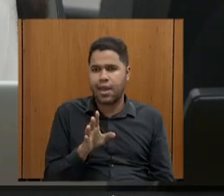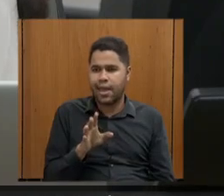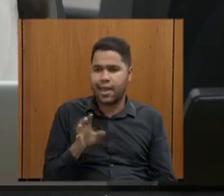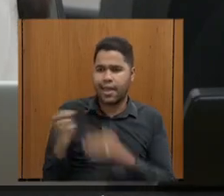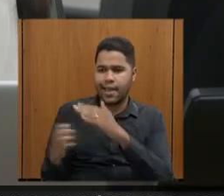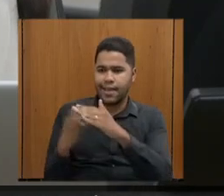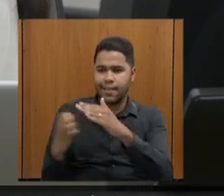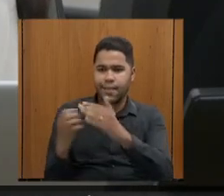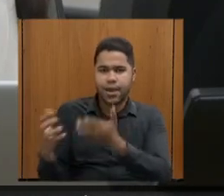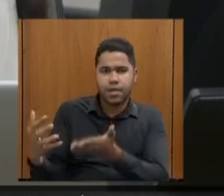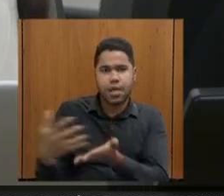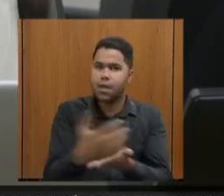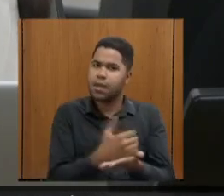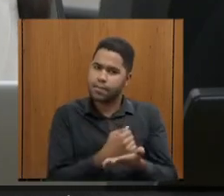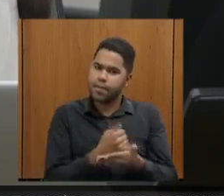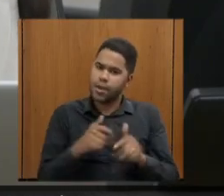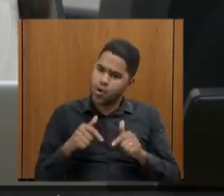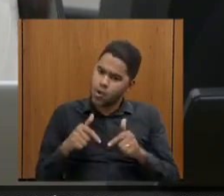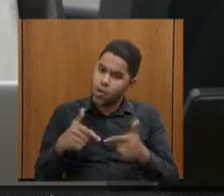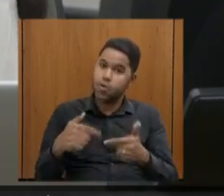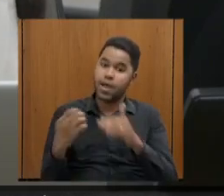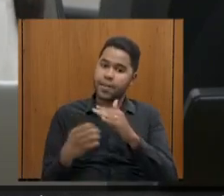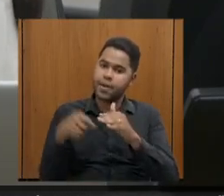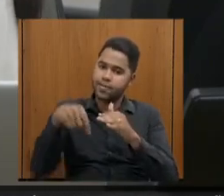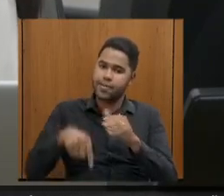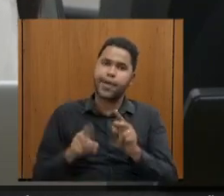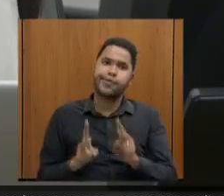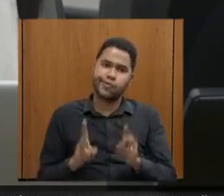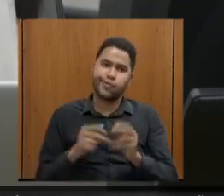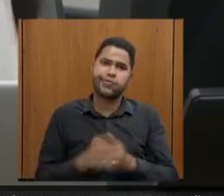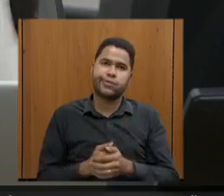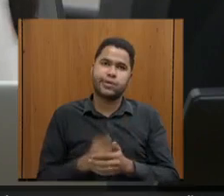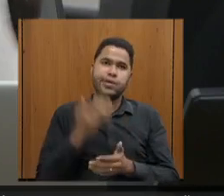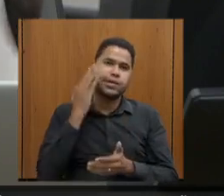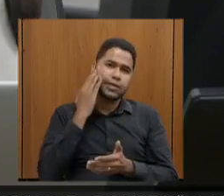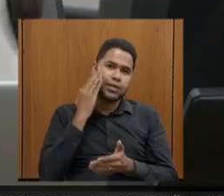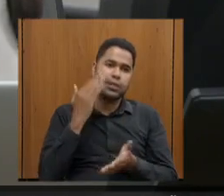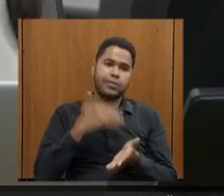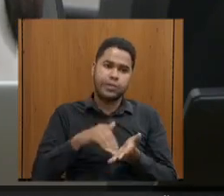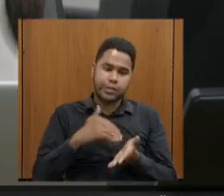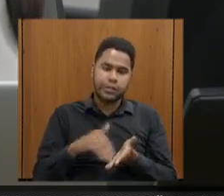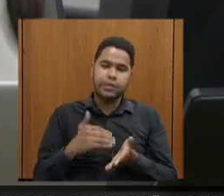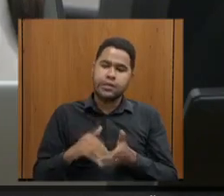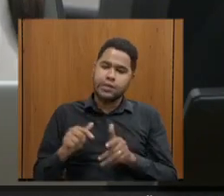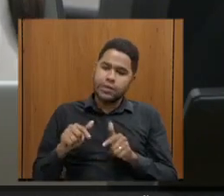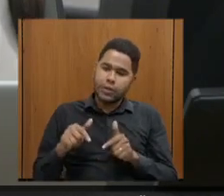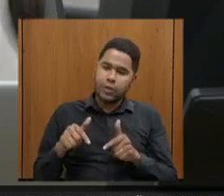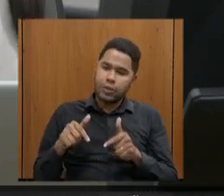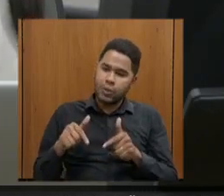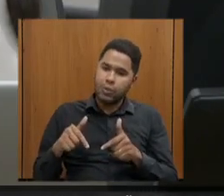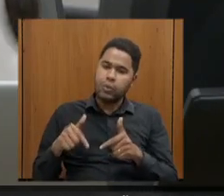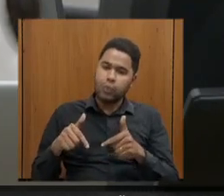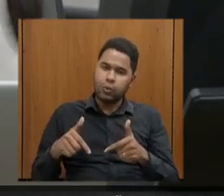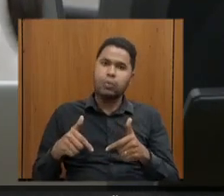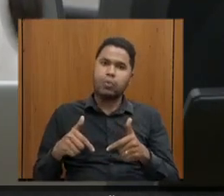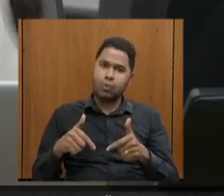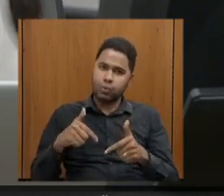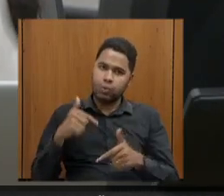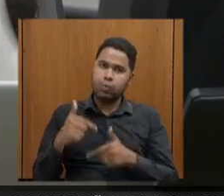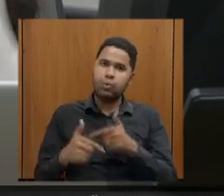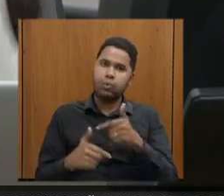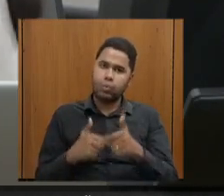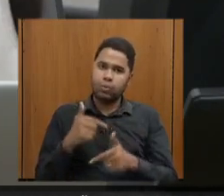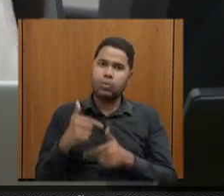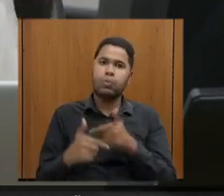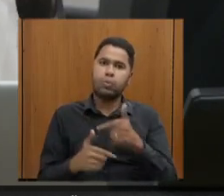empresas é também lutar pelas empresas que estão e a gente sabe que o secretário está fazendo isso com uma estria tá lutando